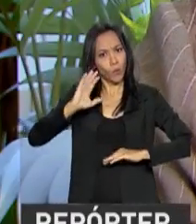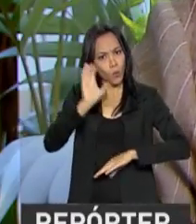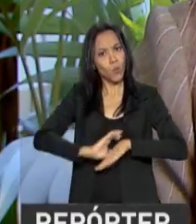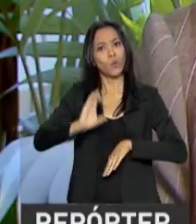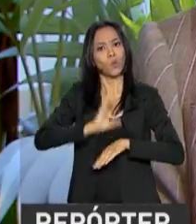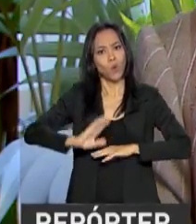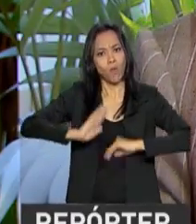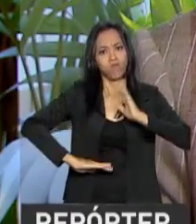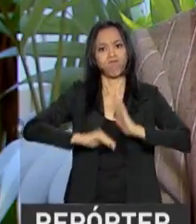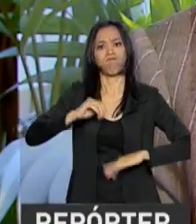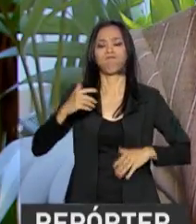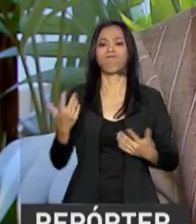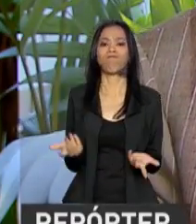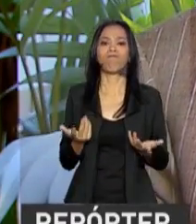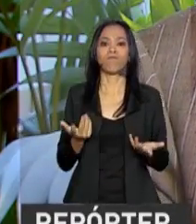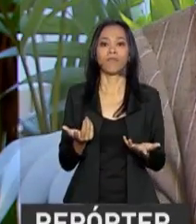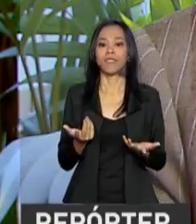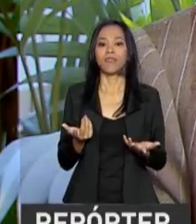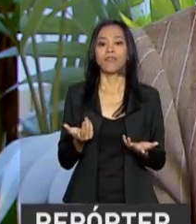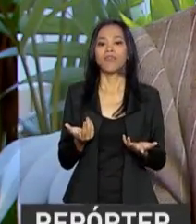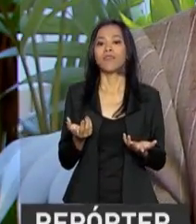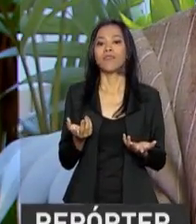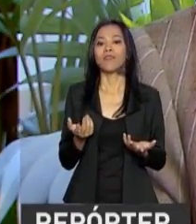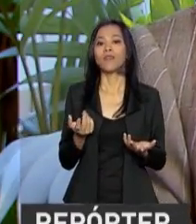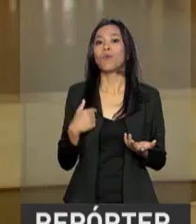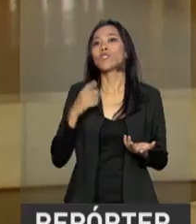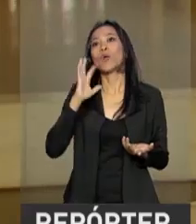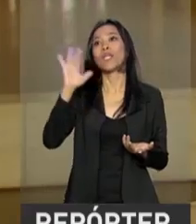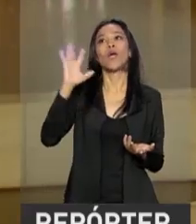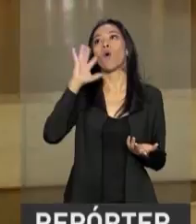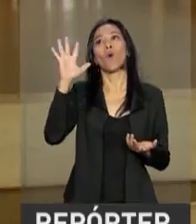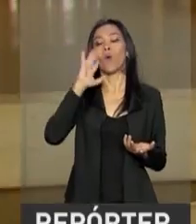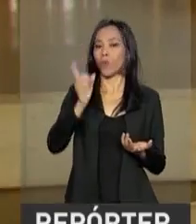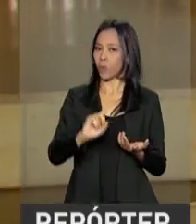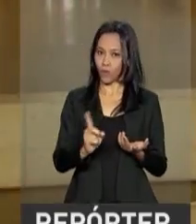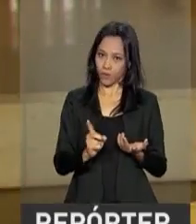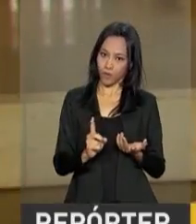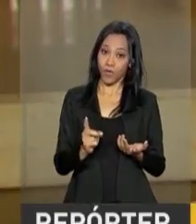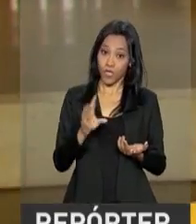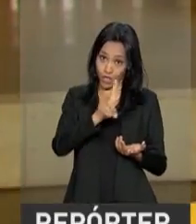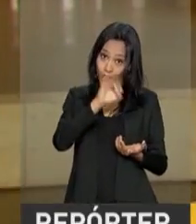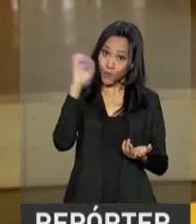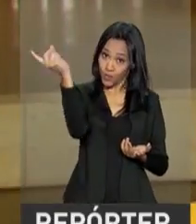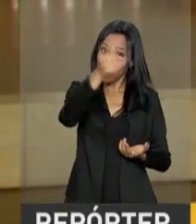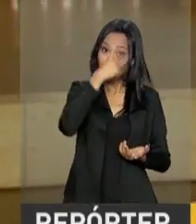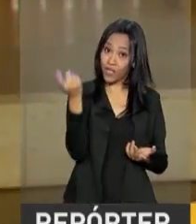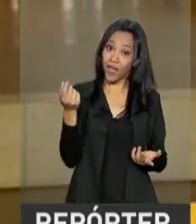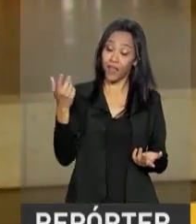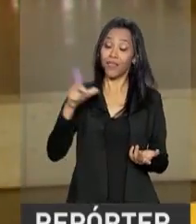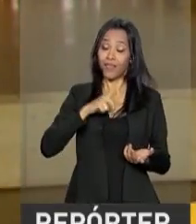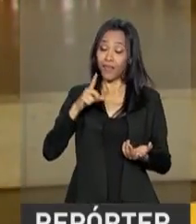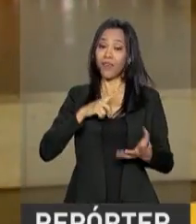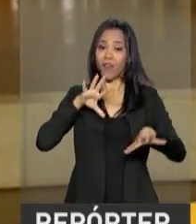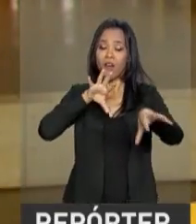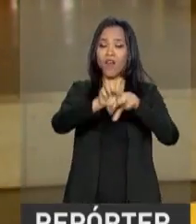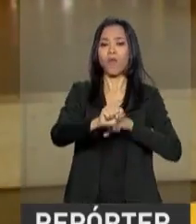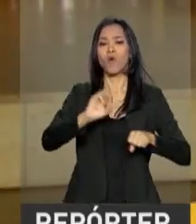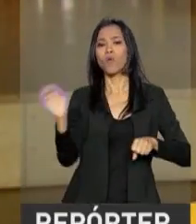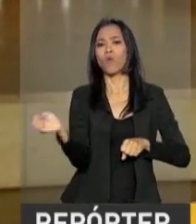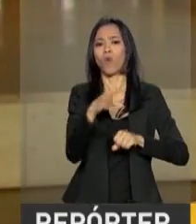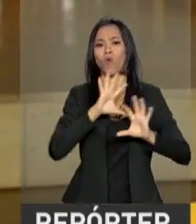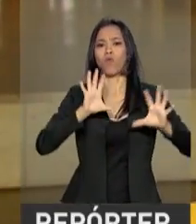profissionalizante, sem deixar de ser, ao mesmo tempo, teórico. E no Dia do Diplomata acontece a formatura de uma nova turma